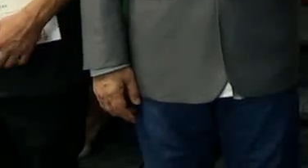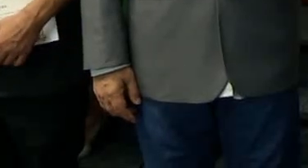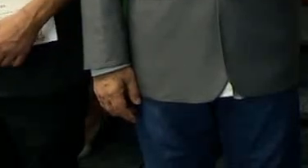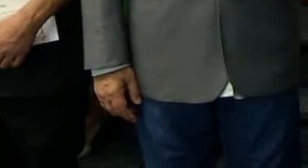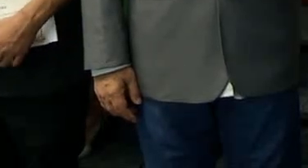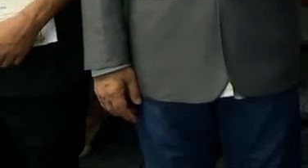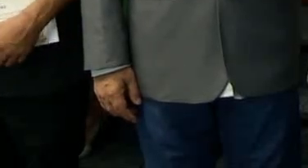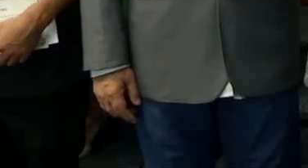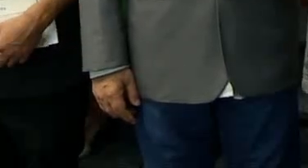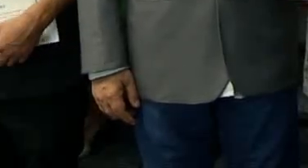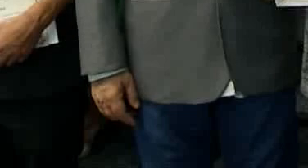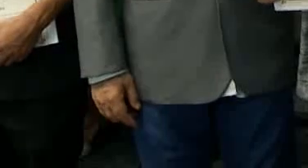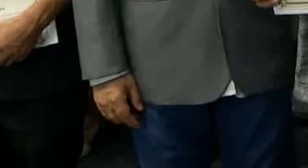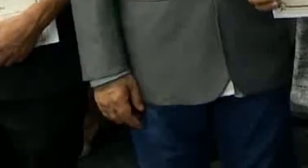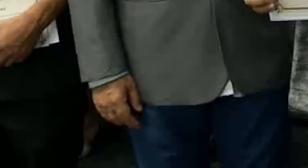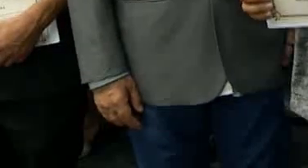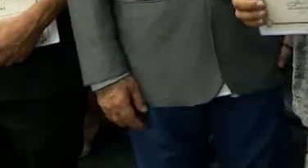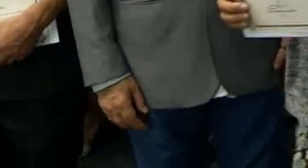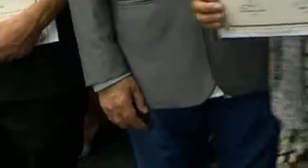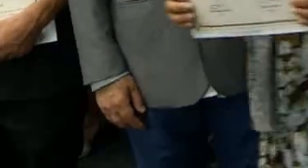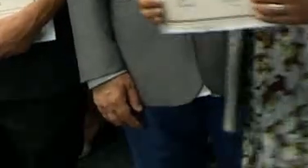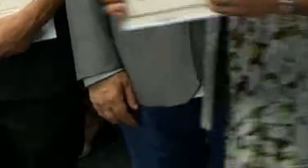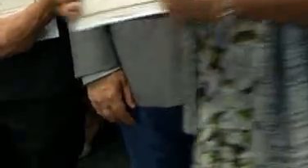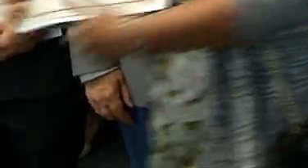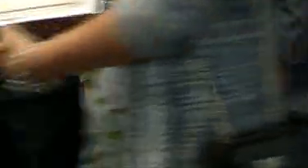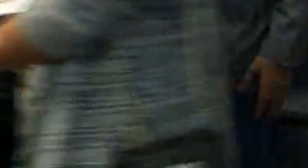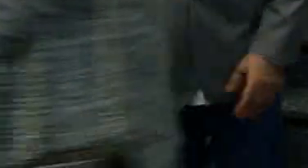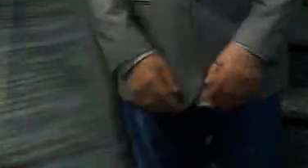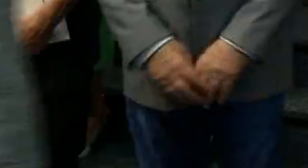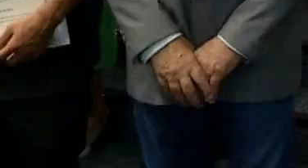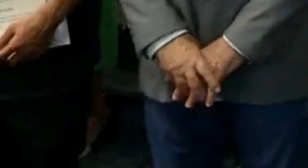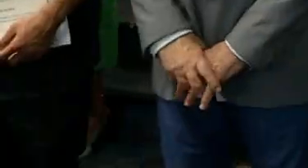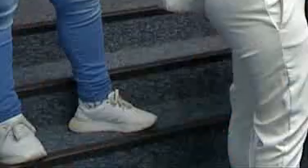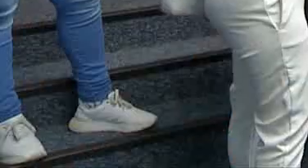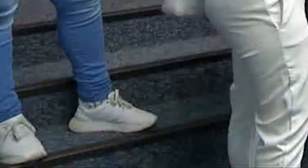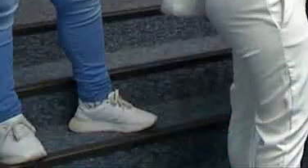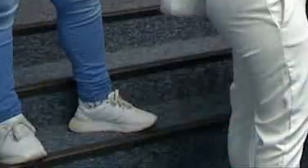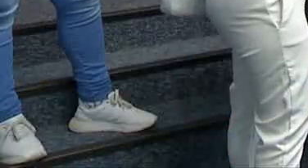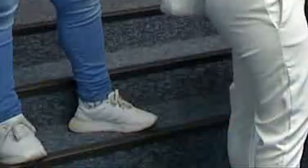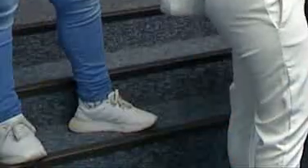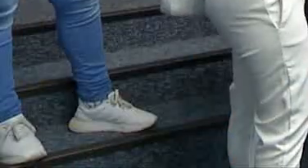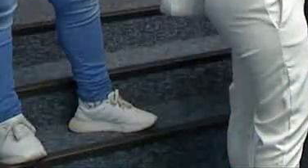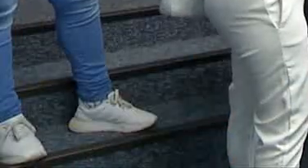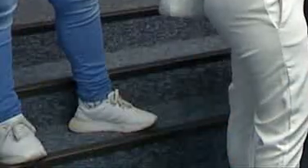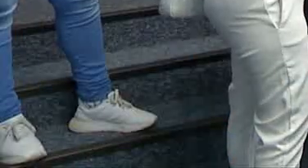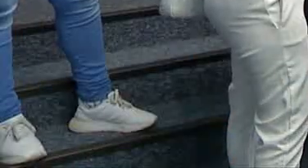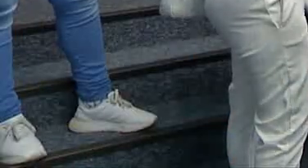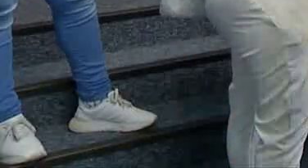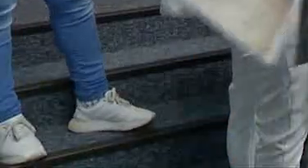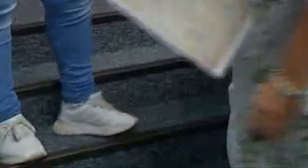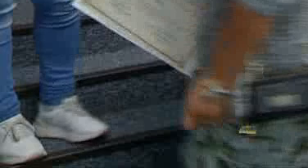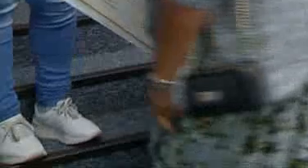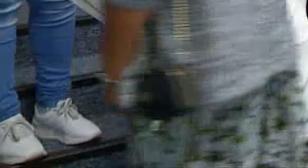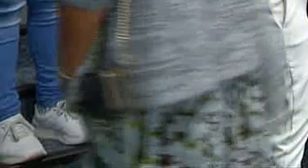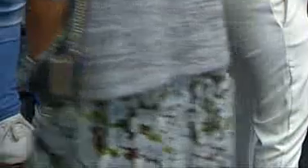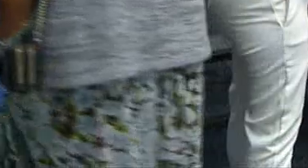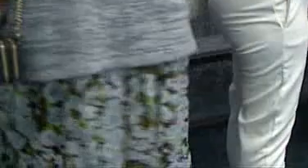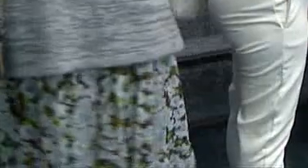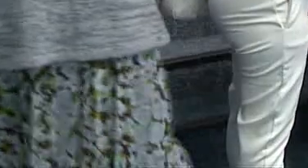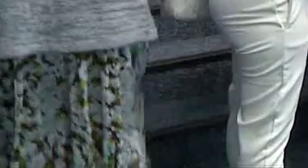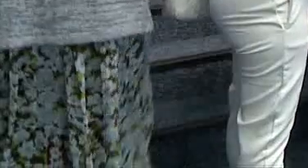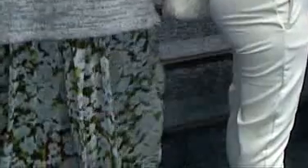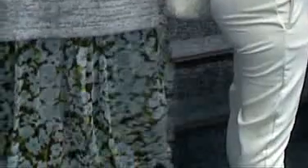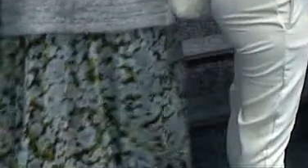representando a sociedade esportiva aquática Sorocaba receberá nas mãos a vereadora Yara